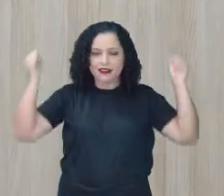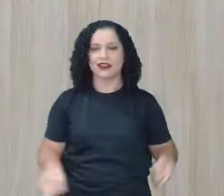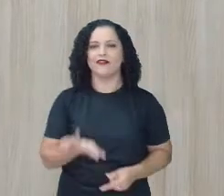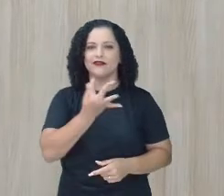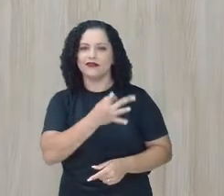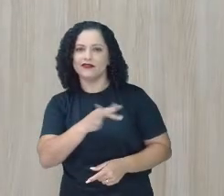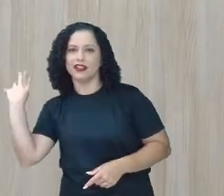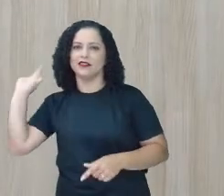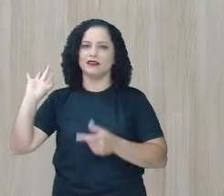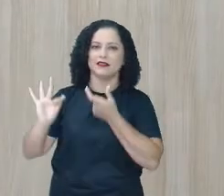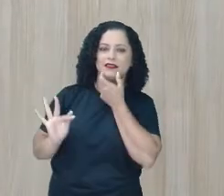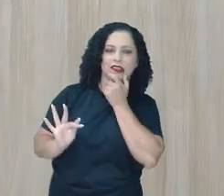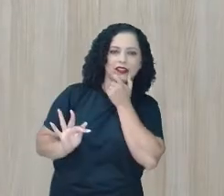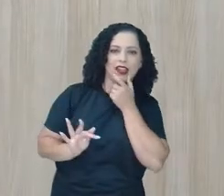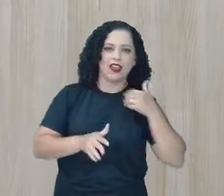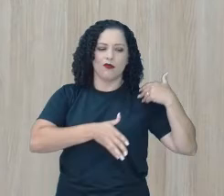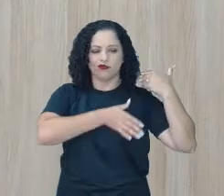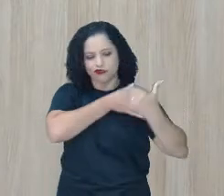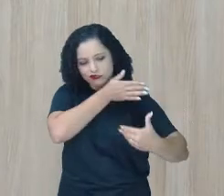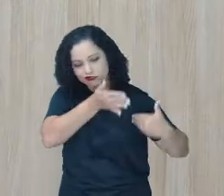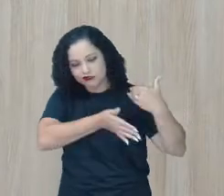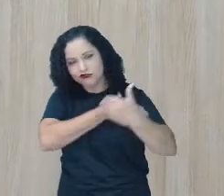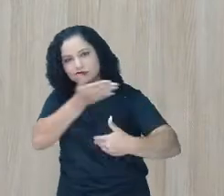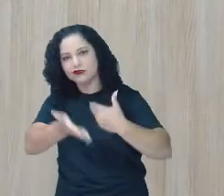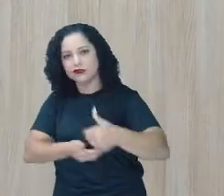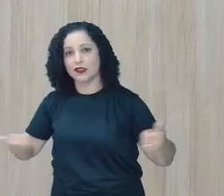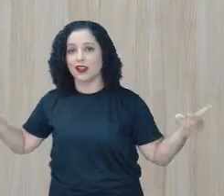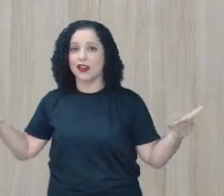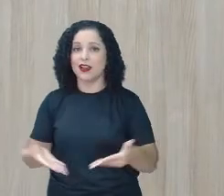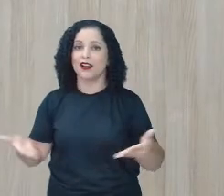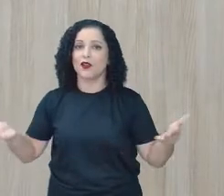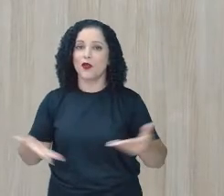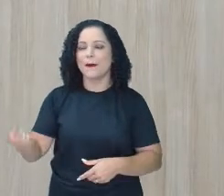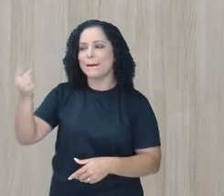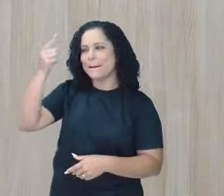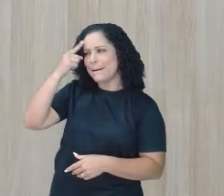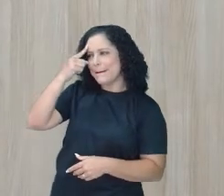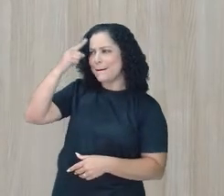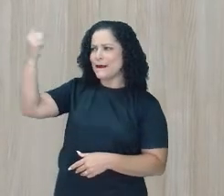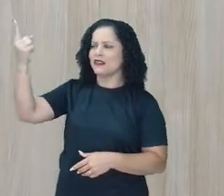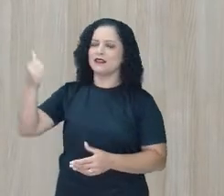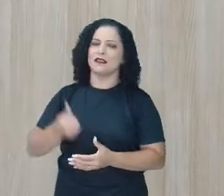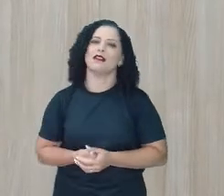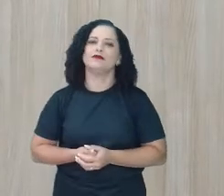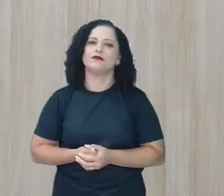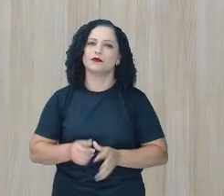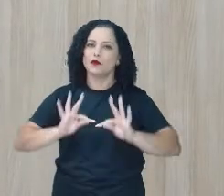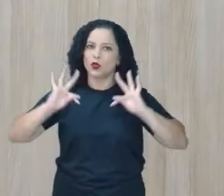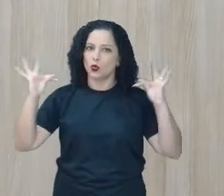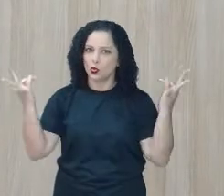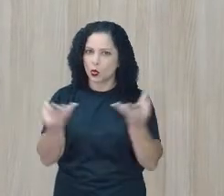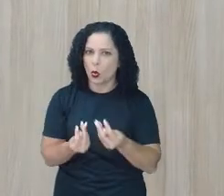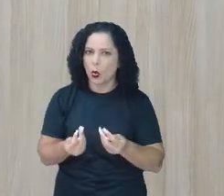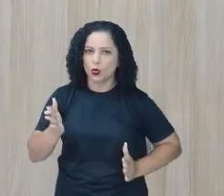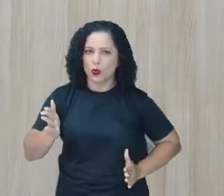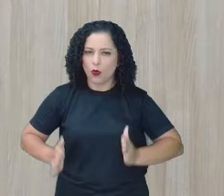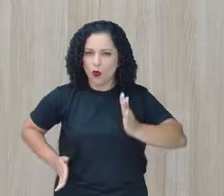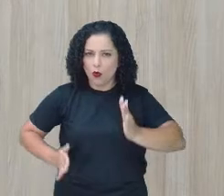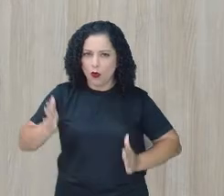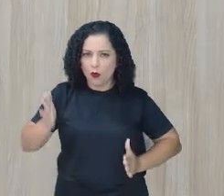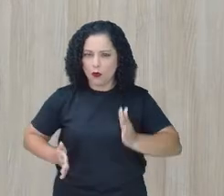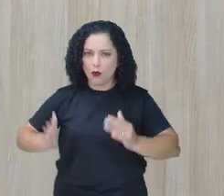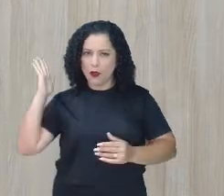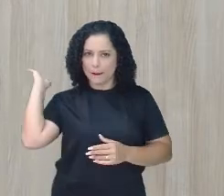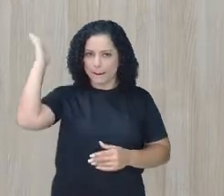França, Inglaterra, tudinho. E agora a gente vai parar para pensar. Será que todo robô é mau? Será que todo ele vai